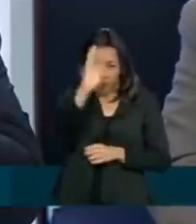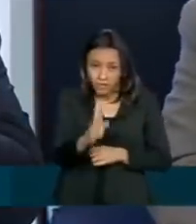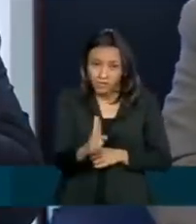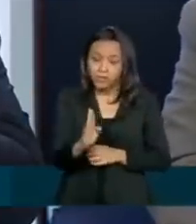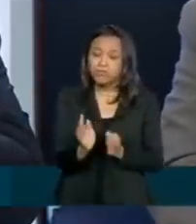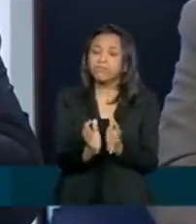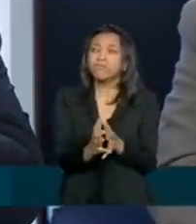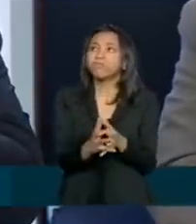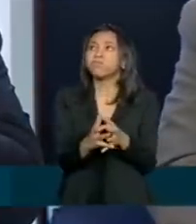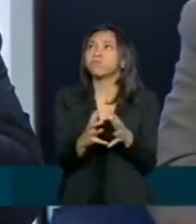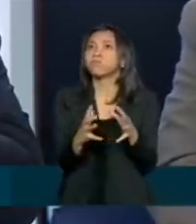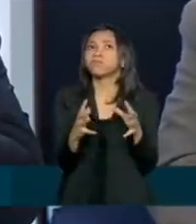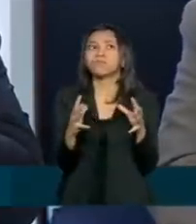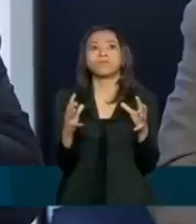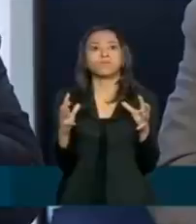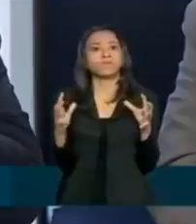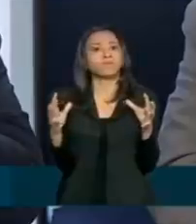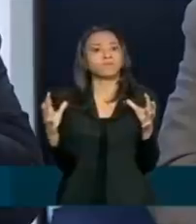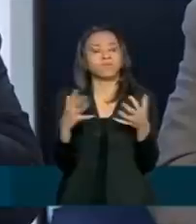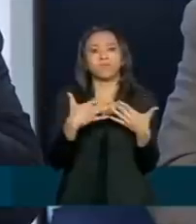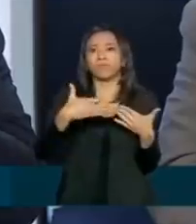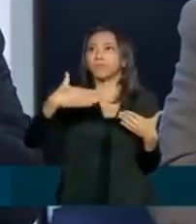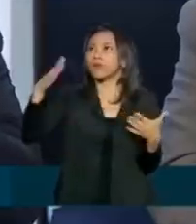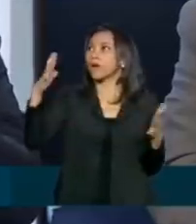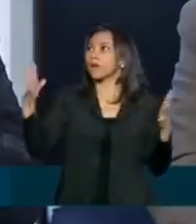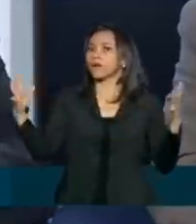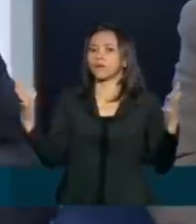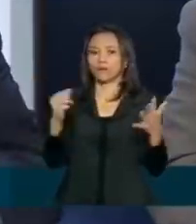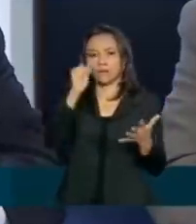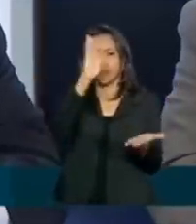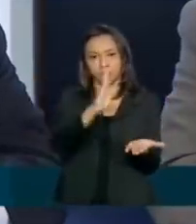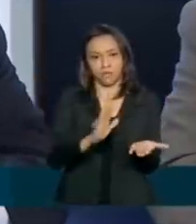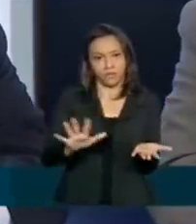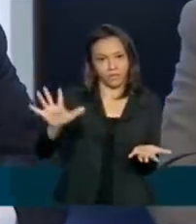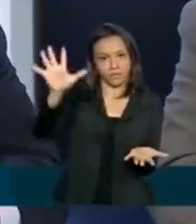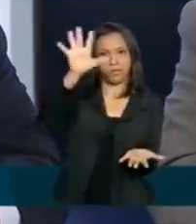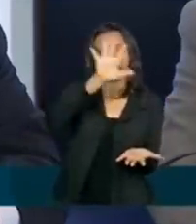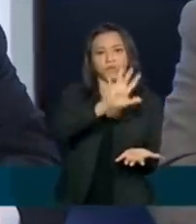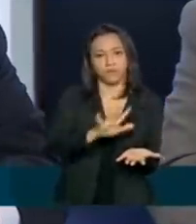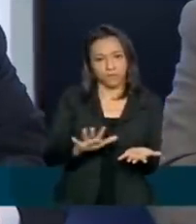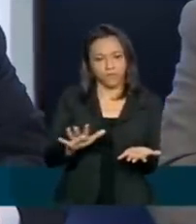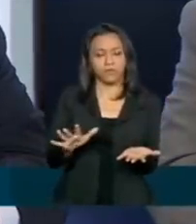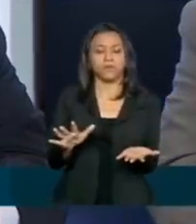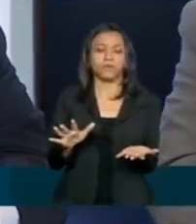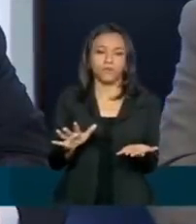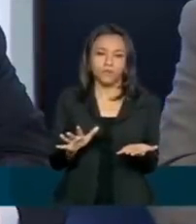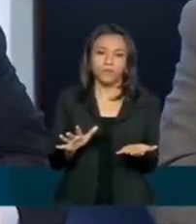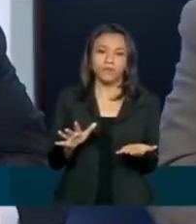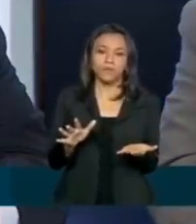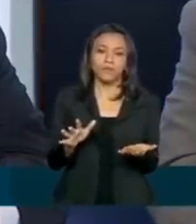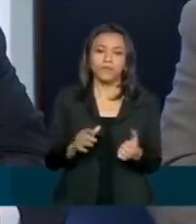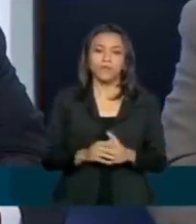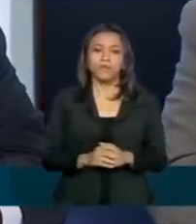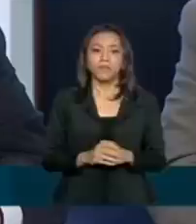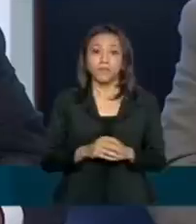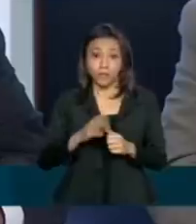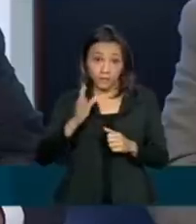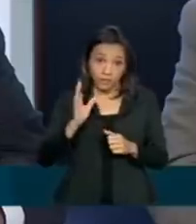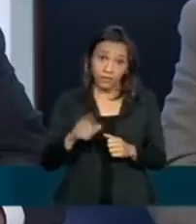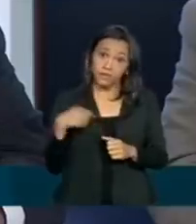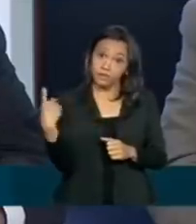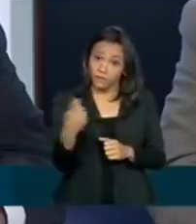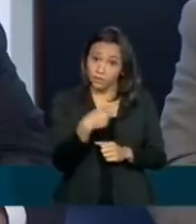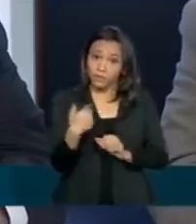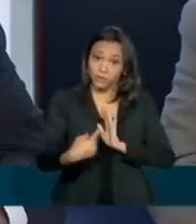não precisa repetir isso todo dia, mas tem que ser falado, nós estamos sendo, nesse momento aí, sendo transmitidos para o Brasil como um